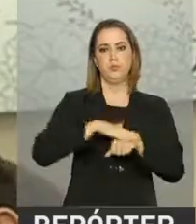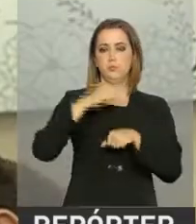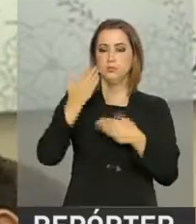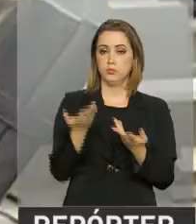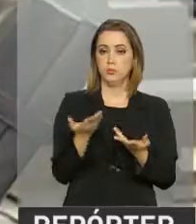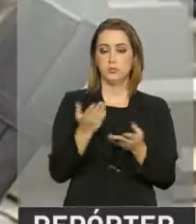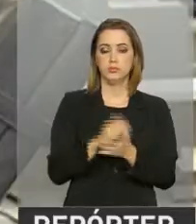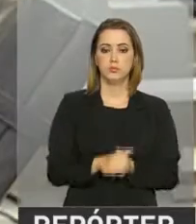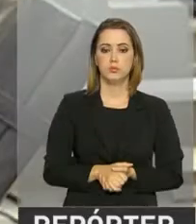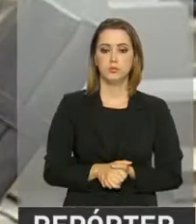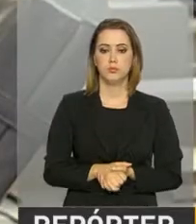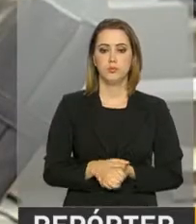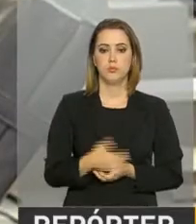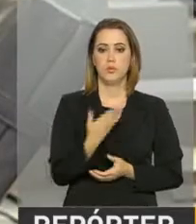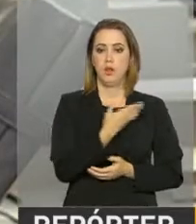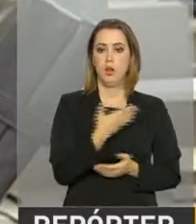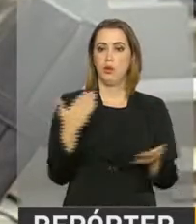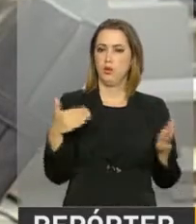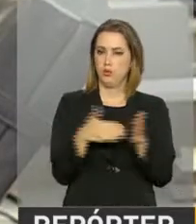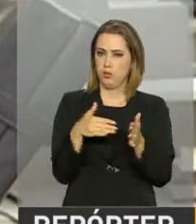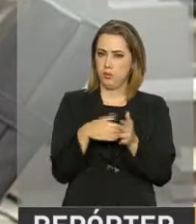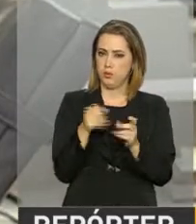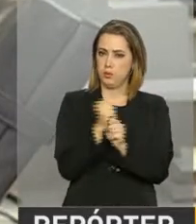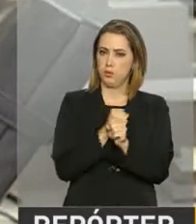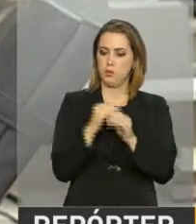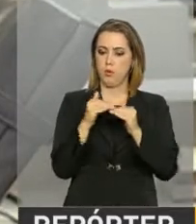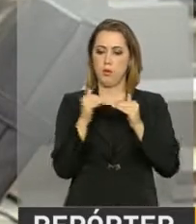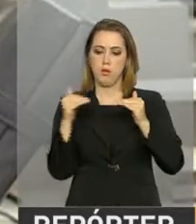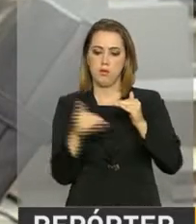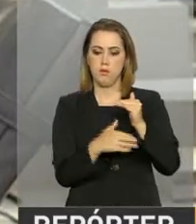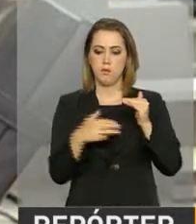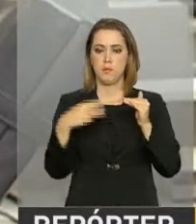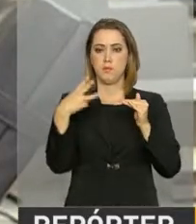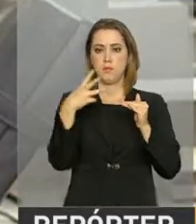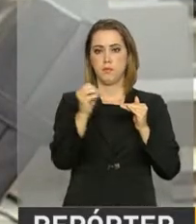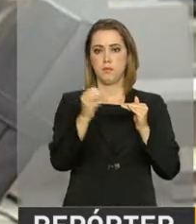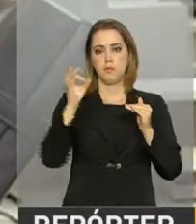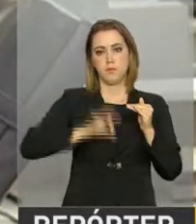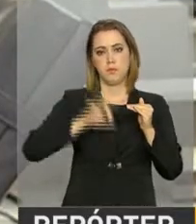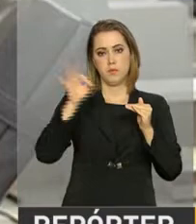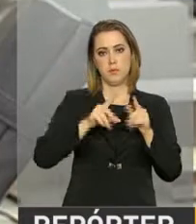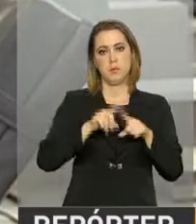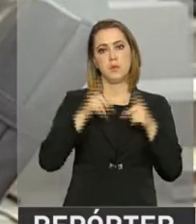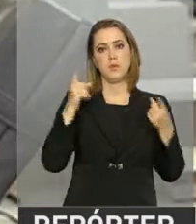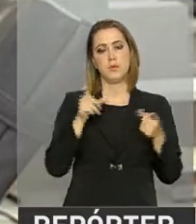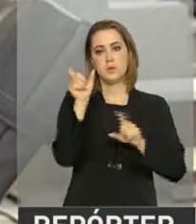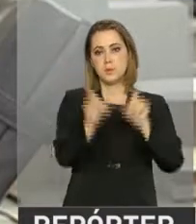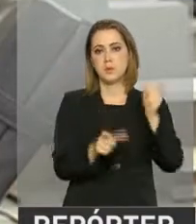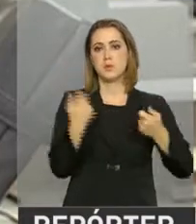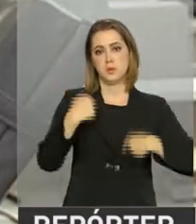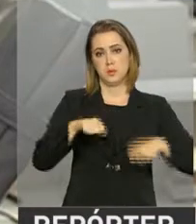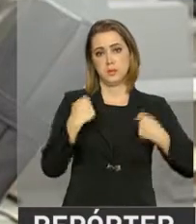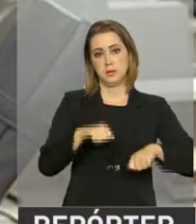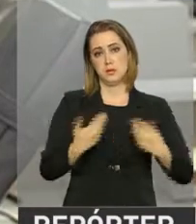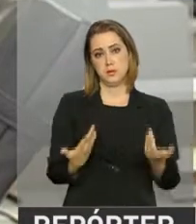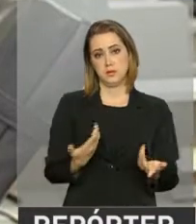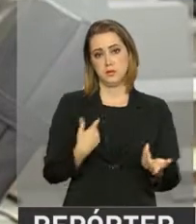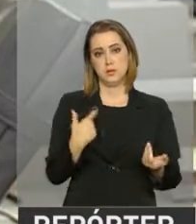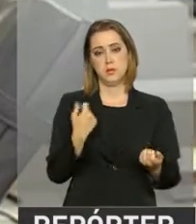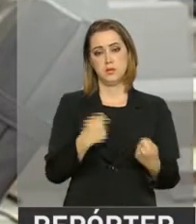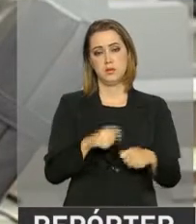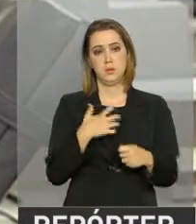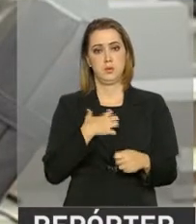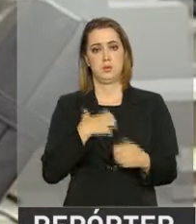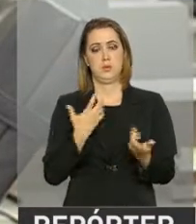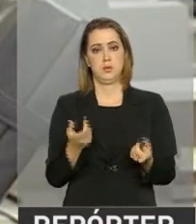escassas ela caiu em cerca de 30% e os nossos pacientes continuam precisando de sangue então existe essa sazonalidade doador